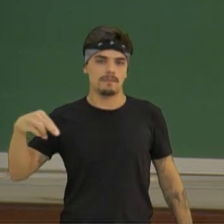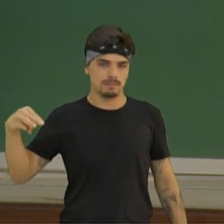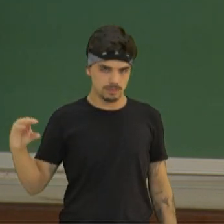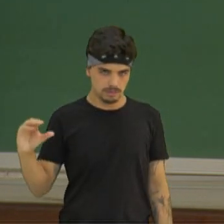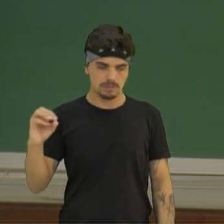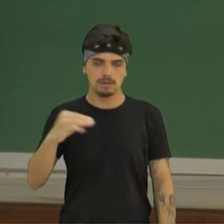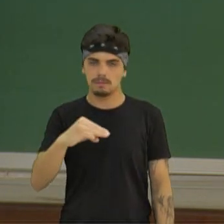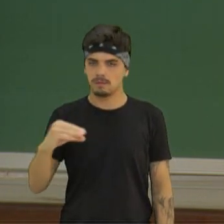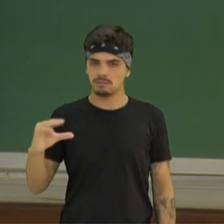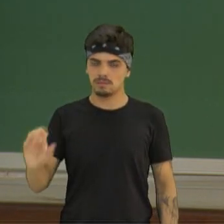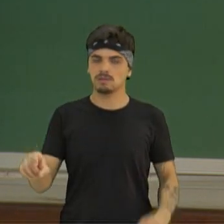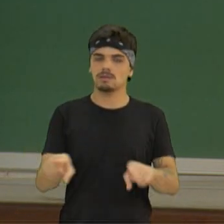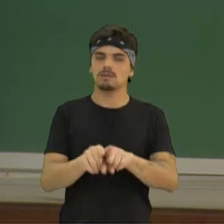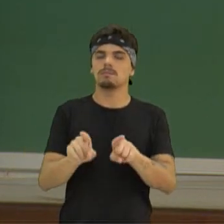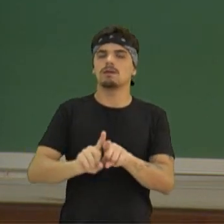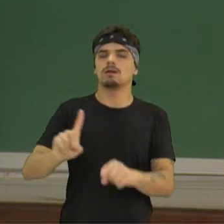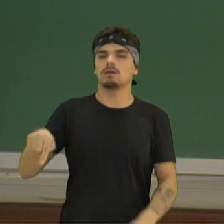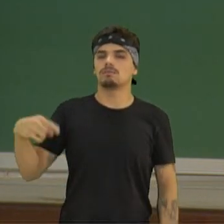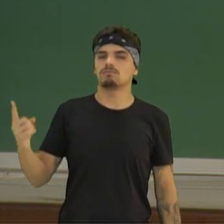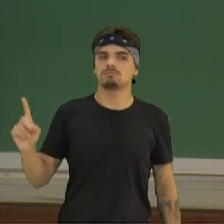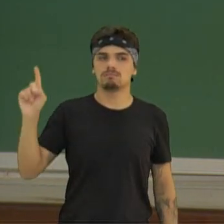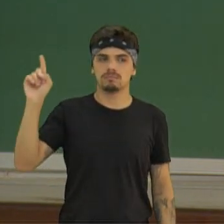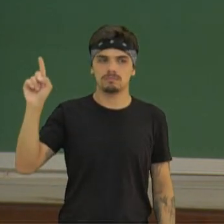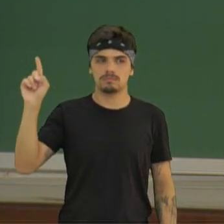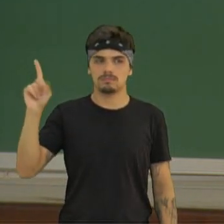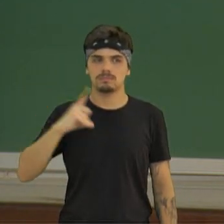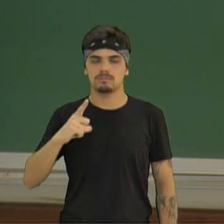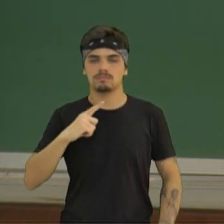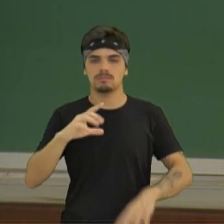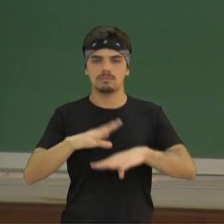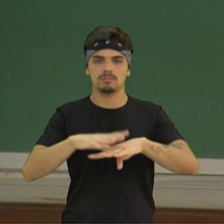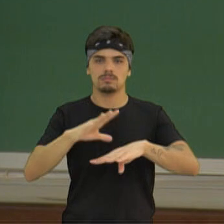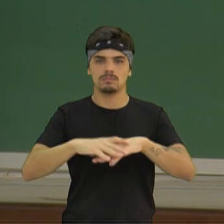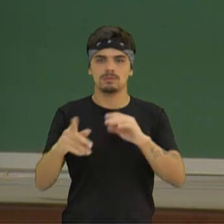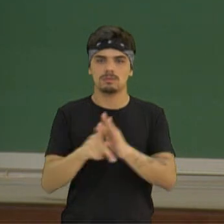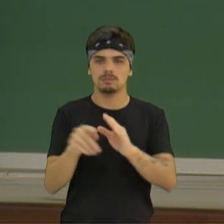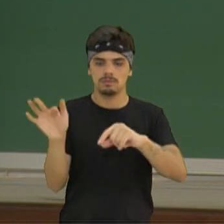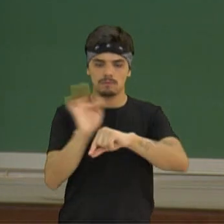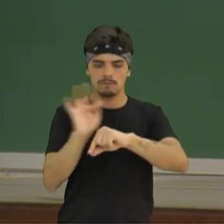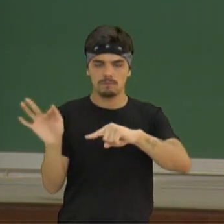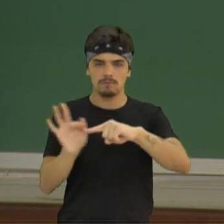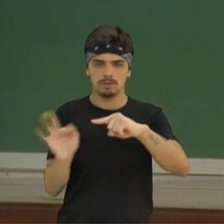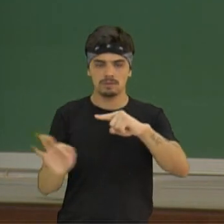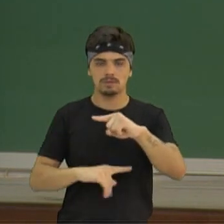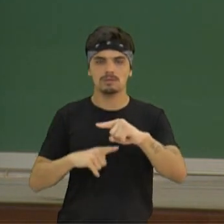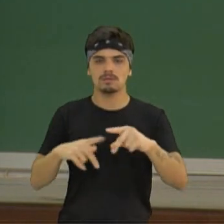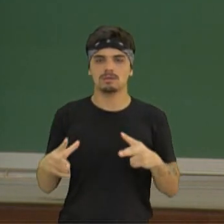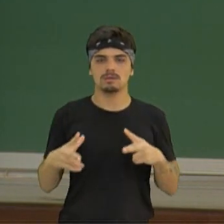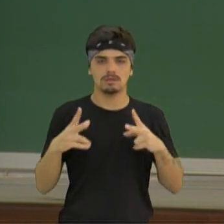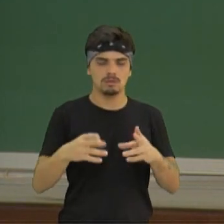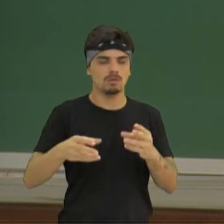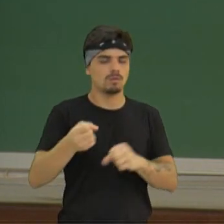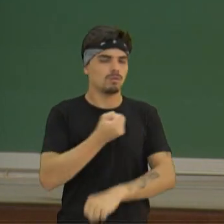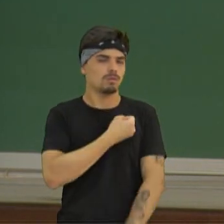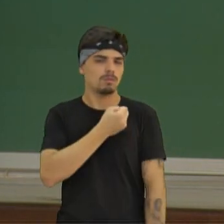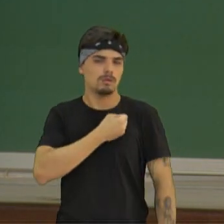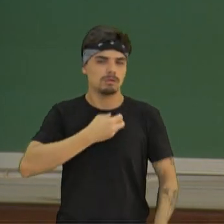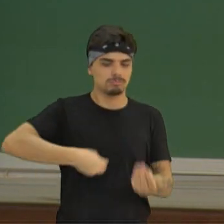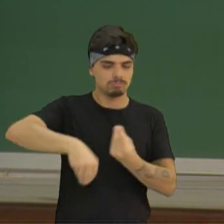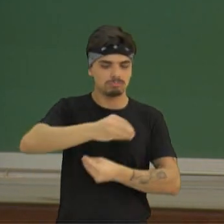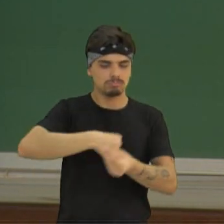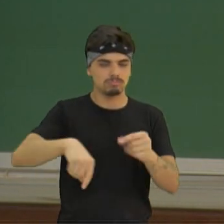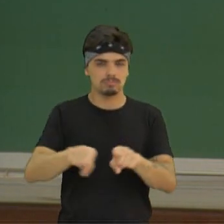final. Então, aqui, ó, gente, sabe essa matemática aqui da fração, eu faço igual o número misto, multiplico e diminuo.